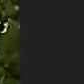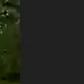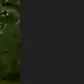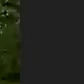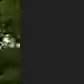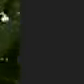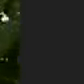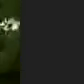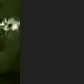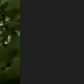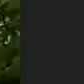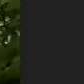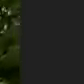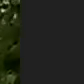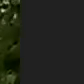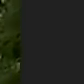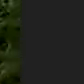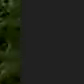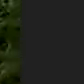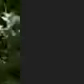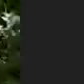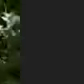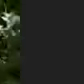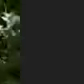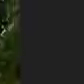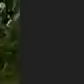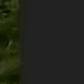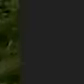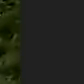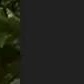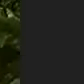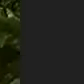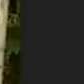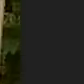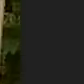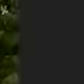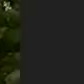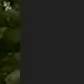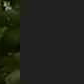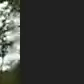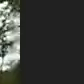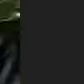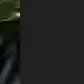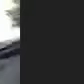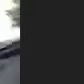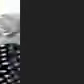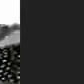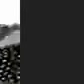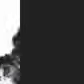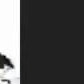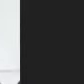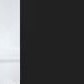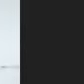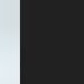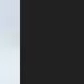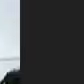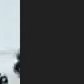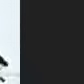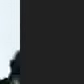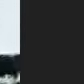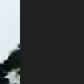embora, né, puxa vida, mas só com madeira, tudo mais é um acampamento que tem uma alma forte, né, diríamos, sim, né? Uma alma